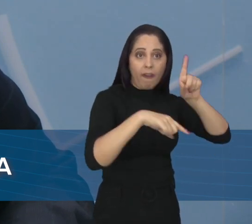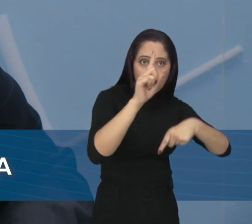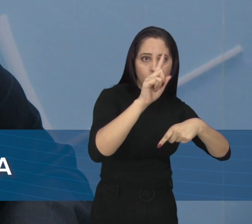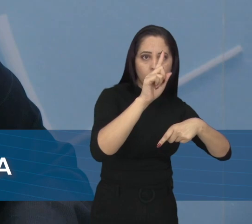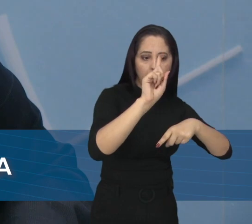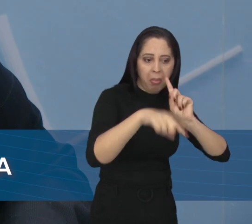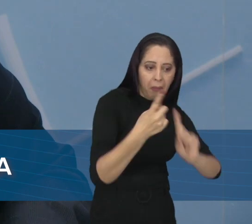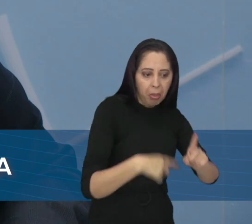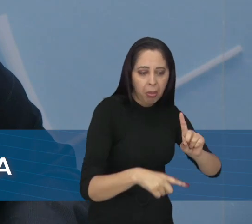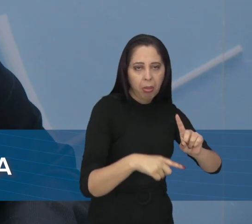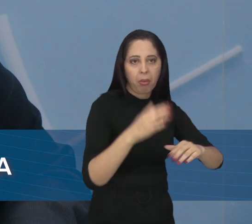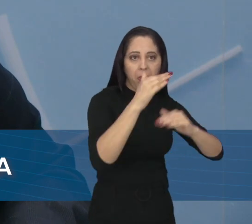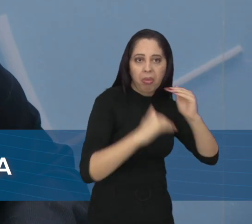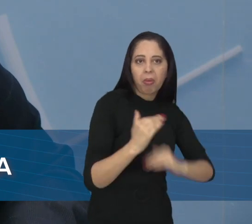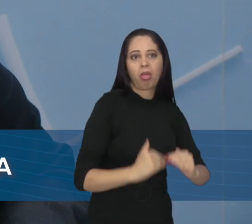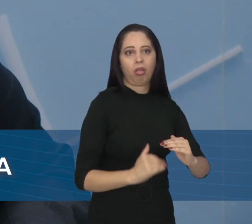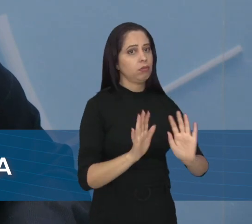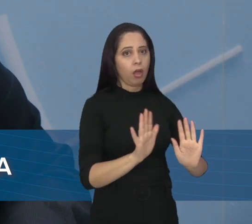é? Então,